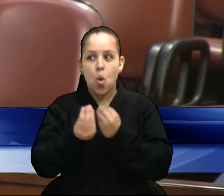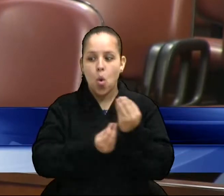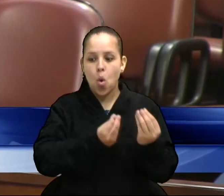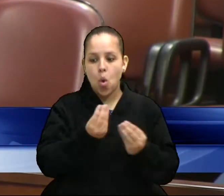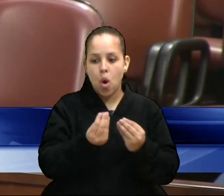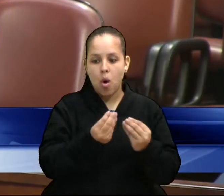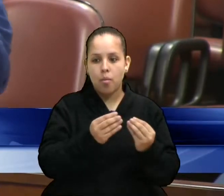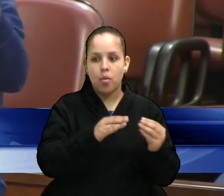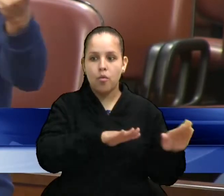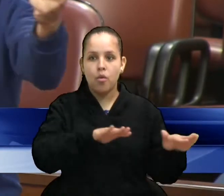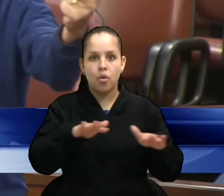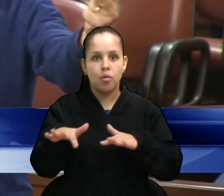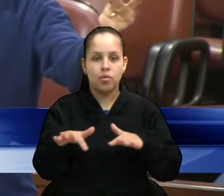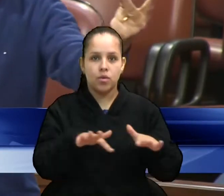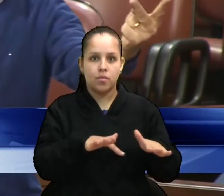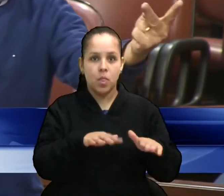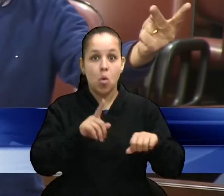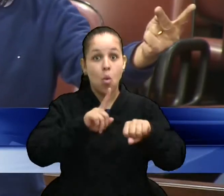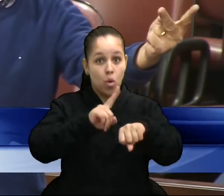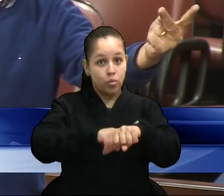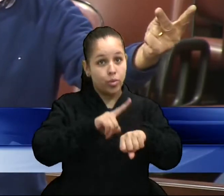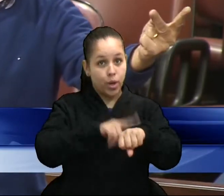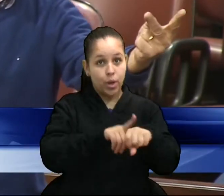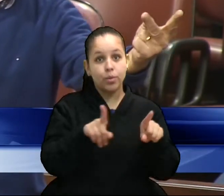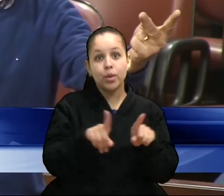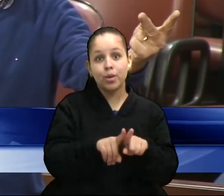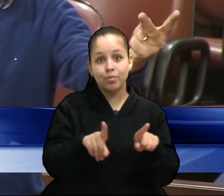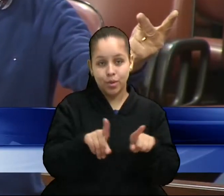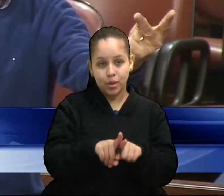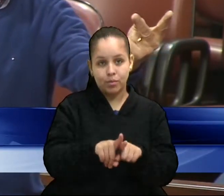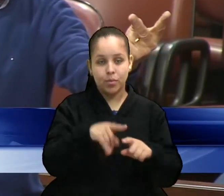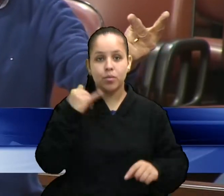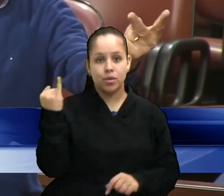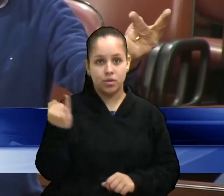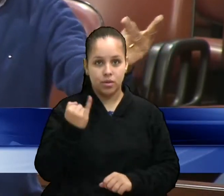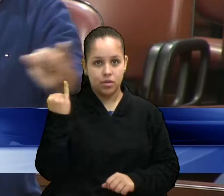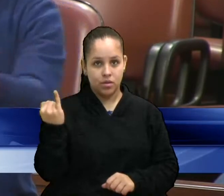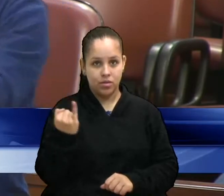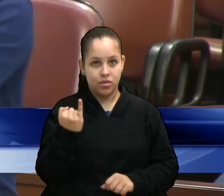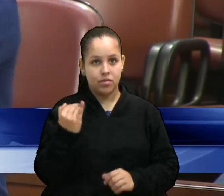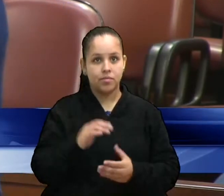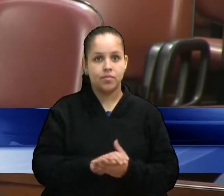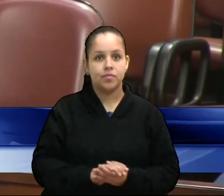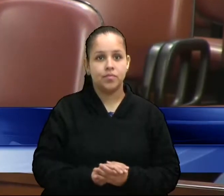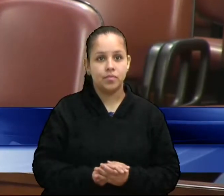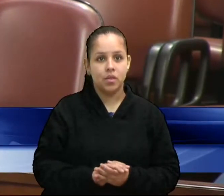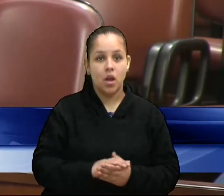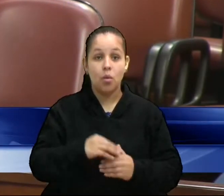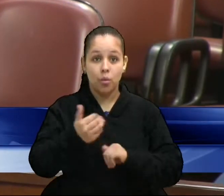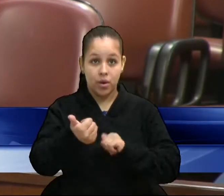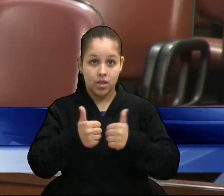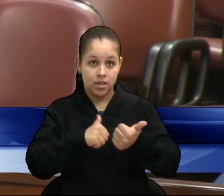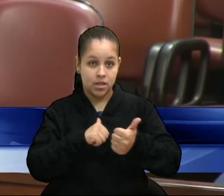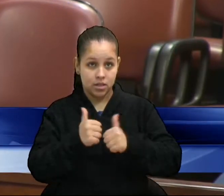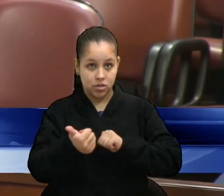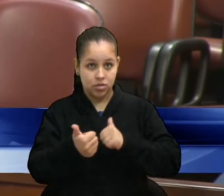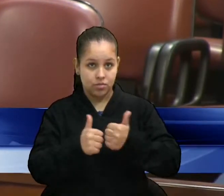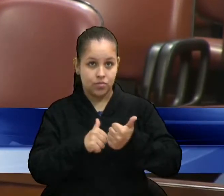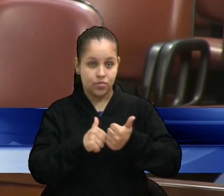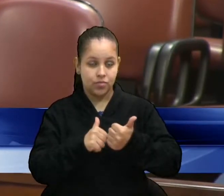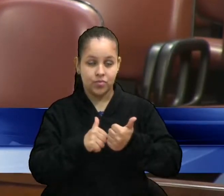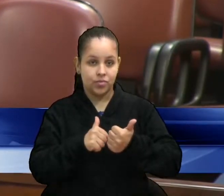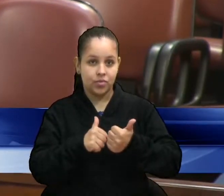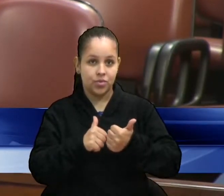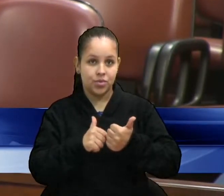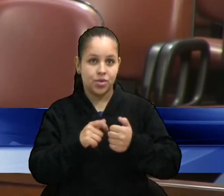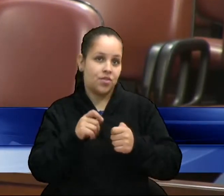O horário que isto é feito, se esses horários atendem à minha necessidade. A qualidade do serviço.